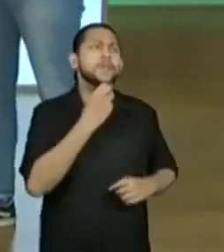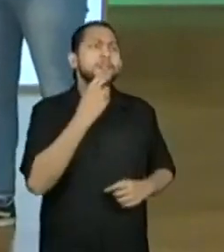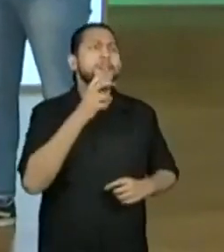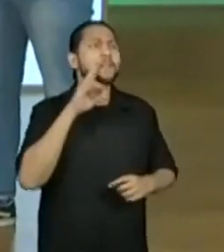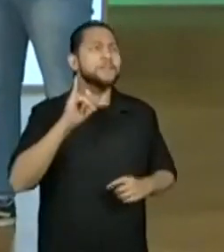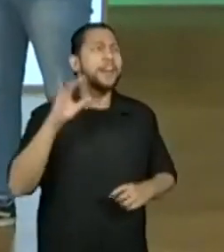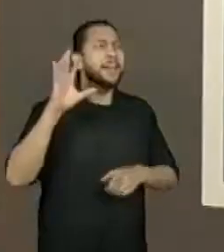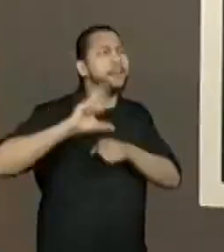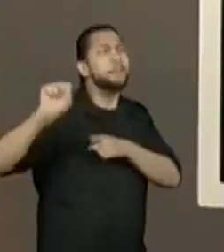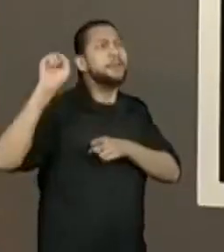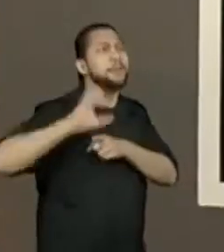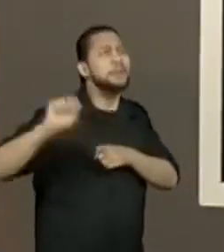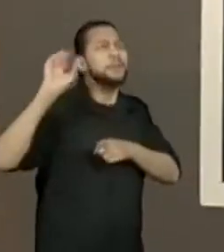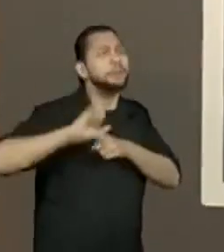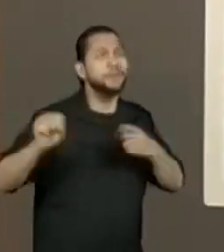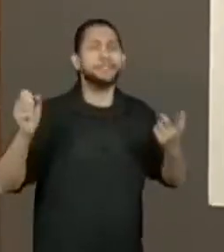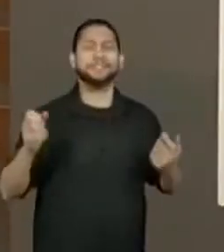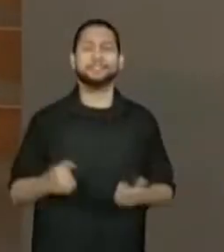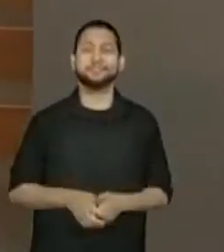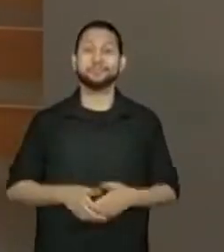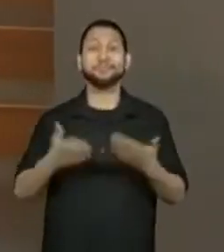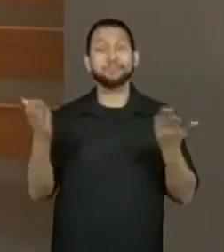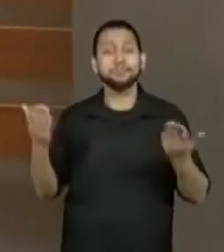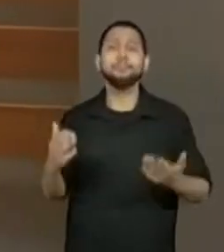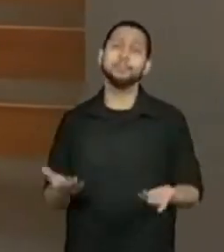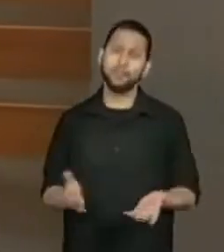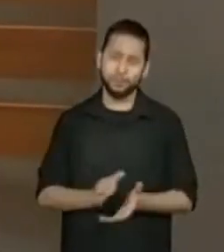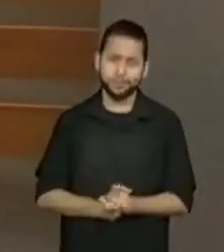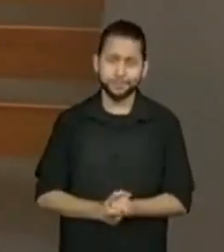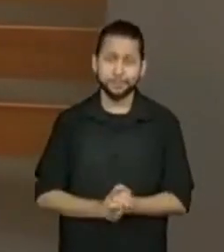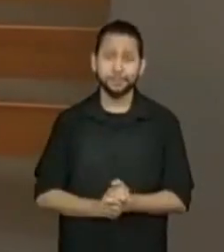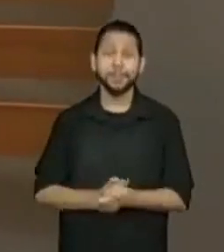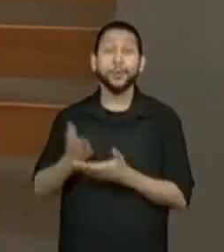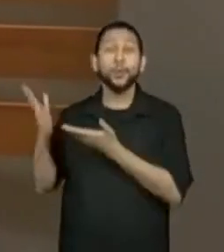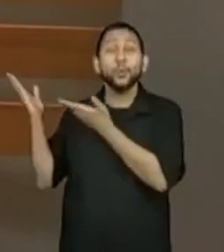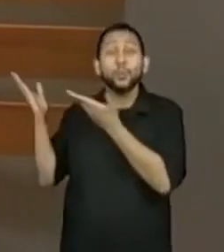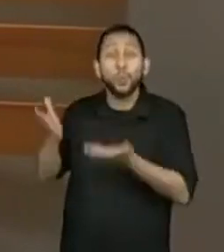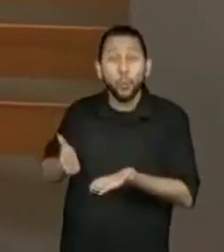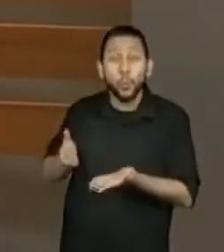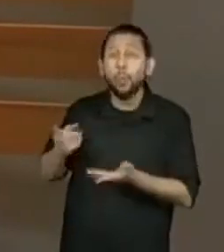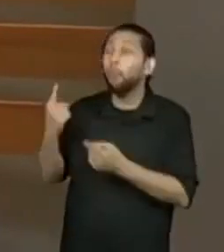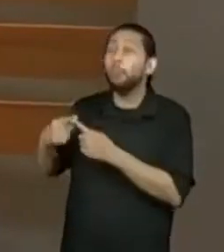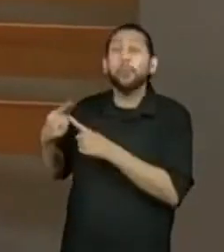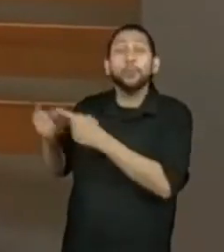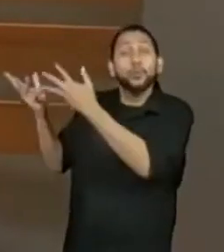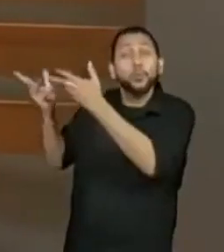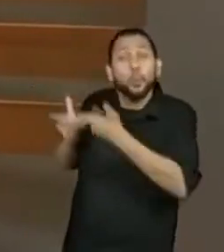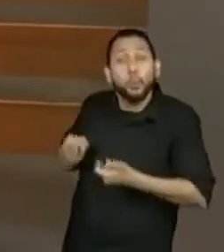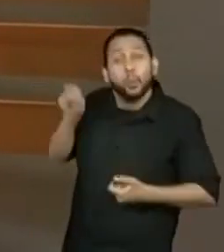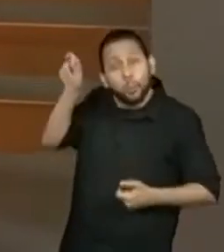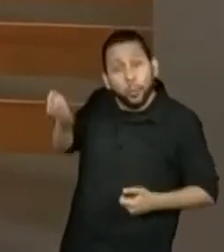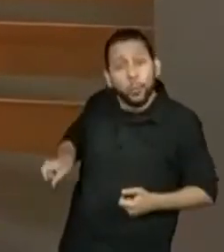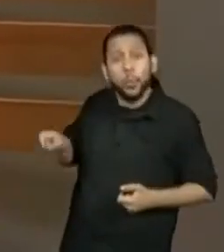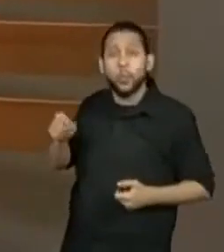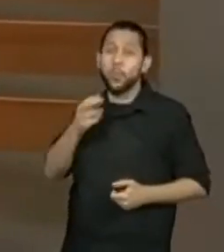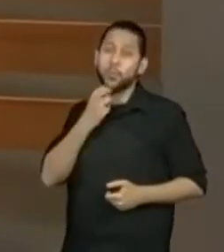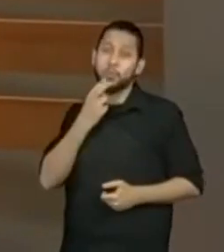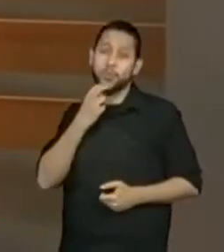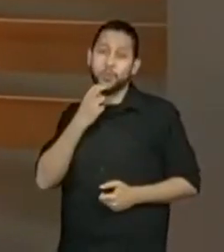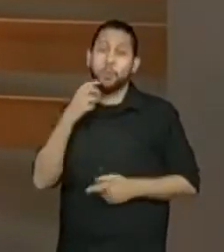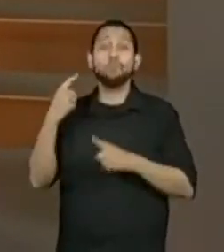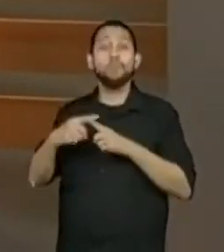desse. Olha, sério, eu trouxe o professor Rodrigo só para poder ganhar dele, porque todo jogo que eu fiz com ele, eu